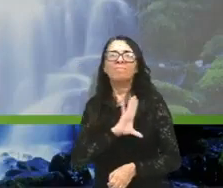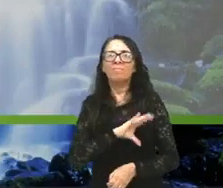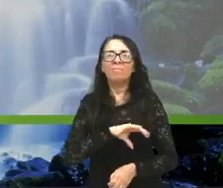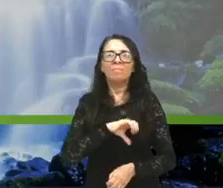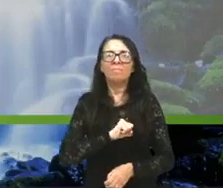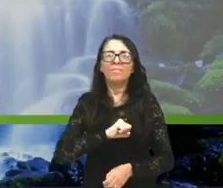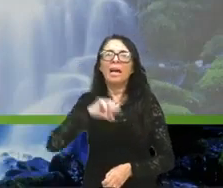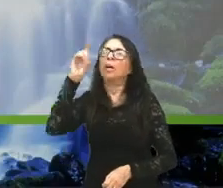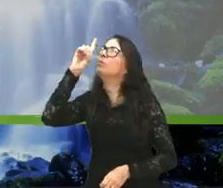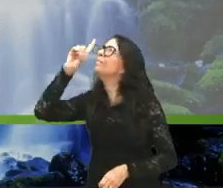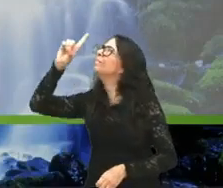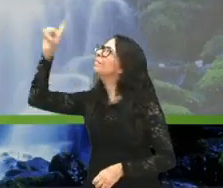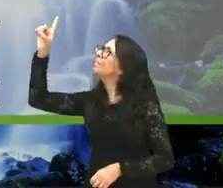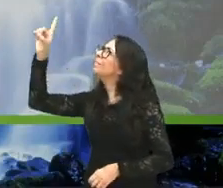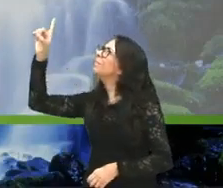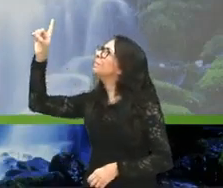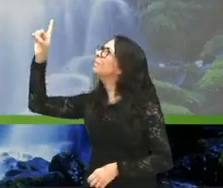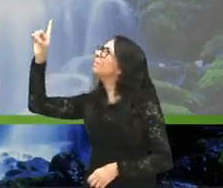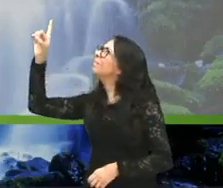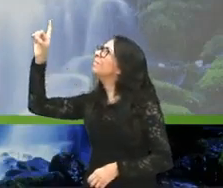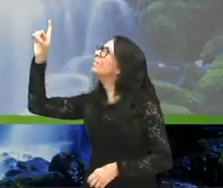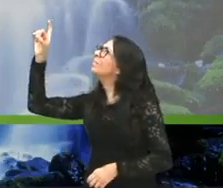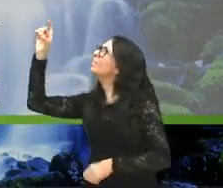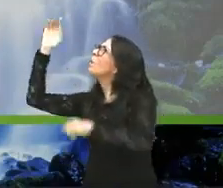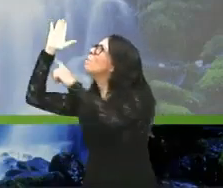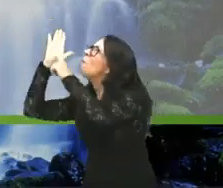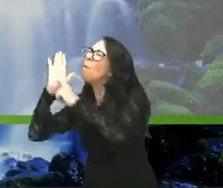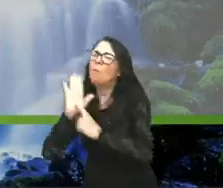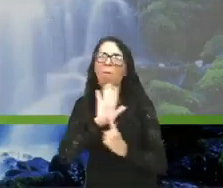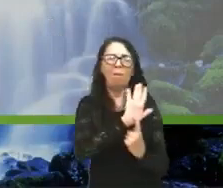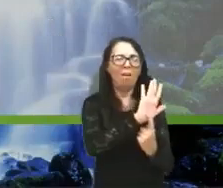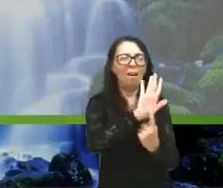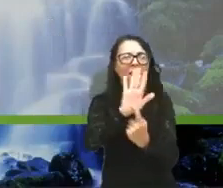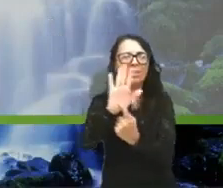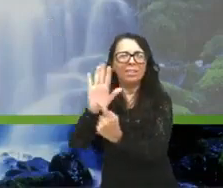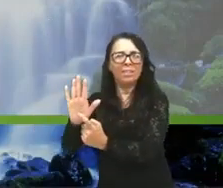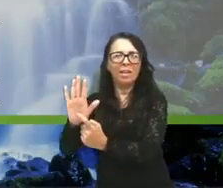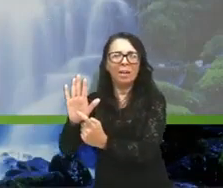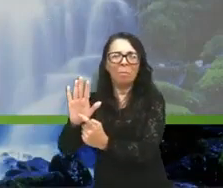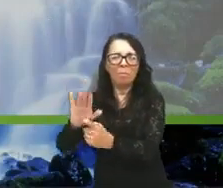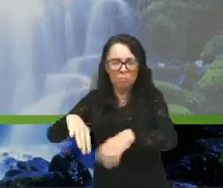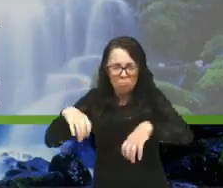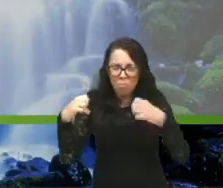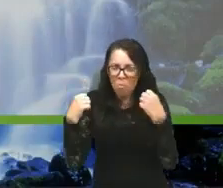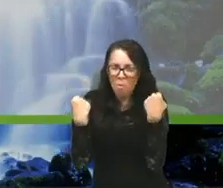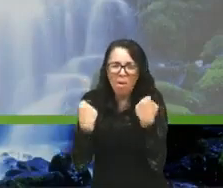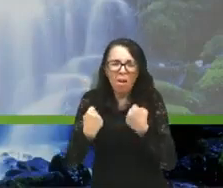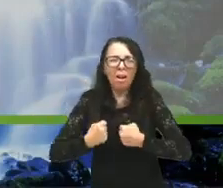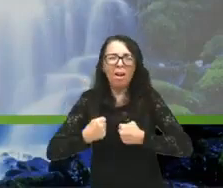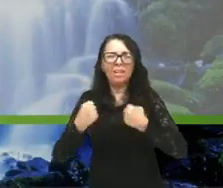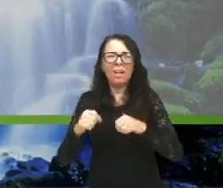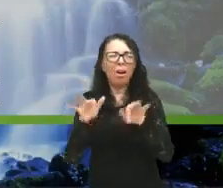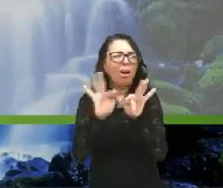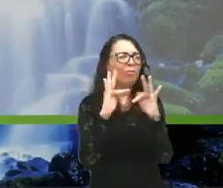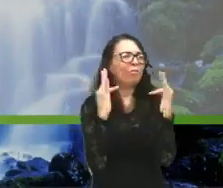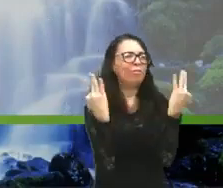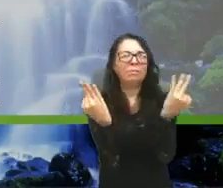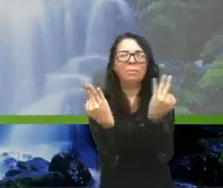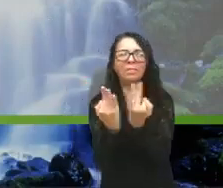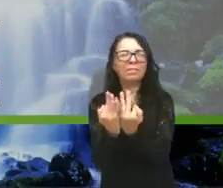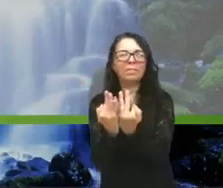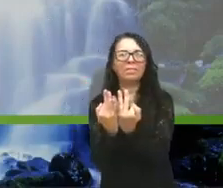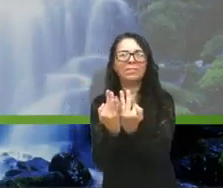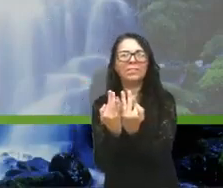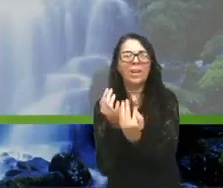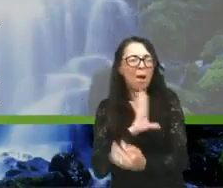mostra o teu poder sobre as famílias. Querido Deus, mostra o teu poder sobre cada vida agora.